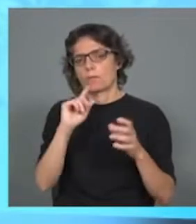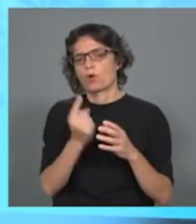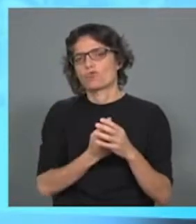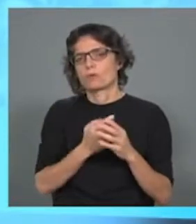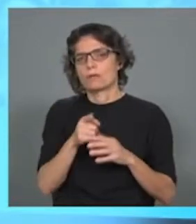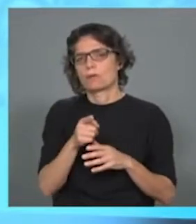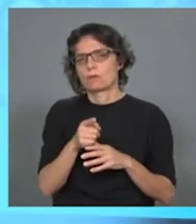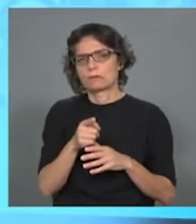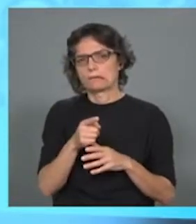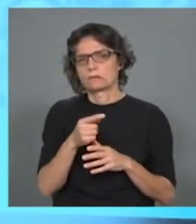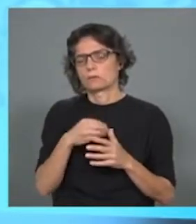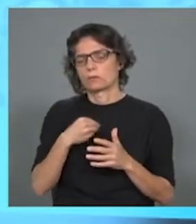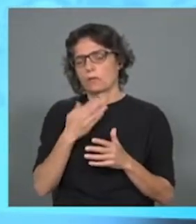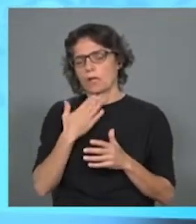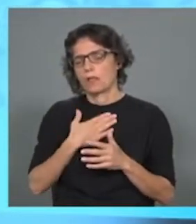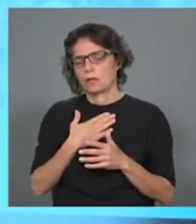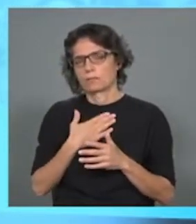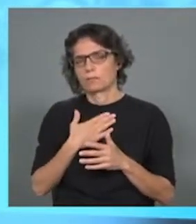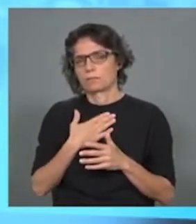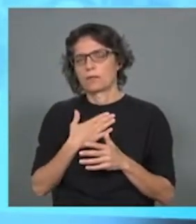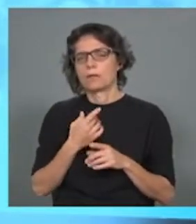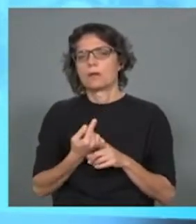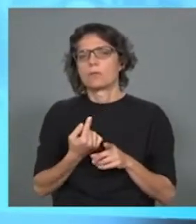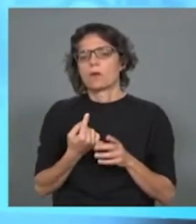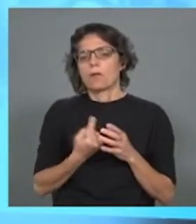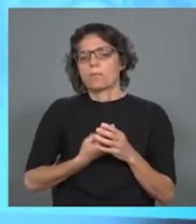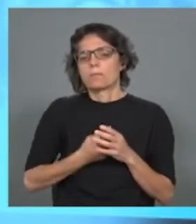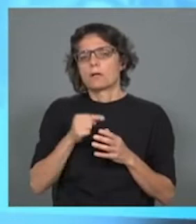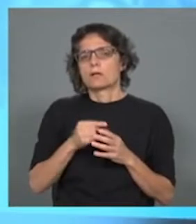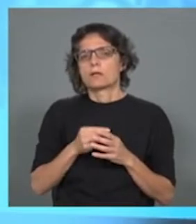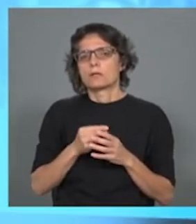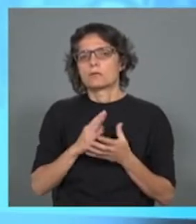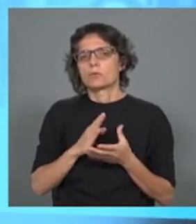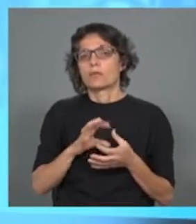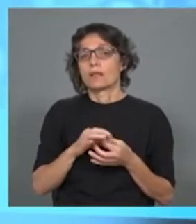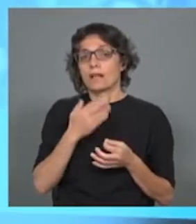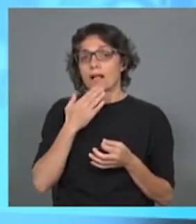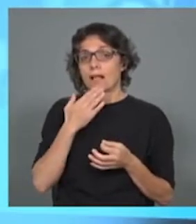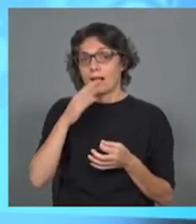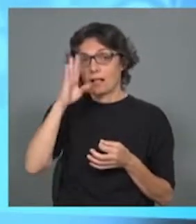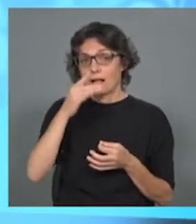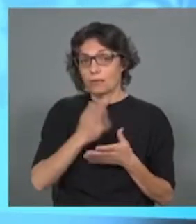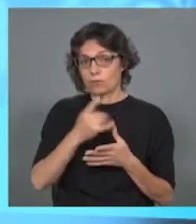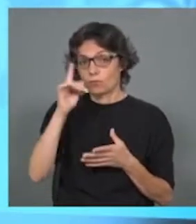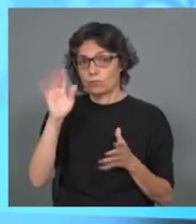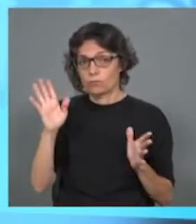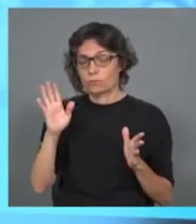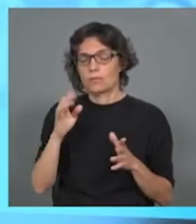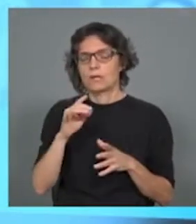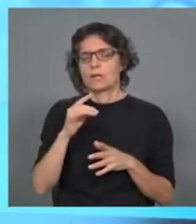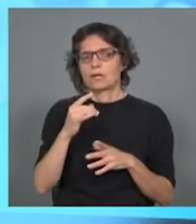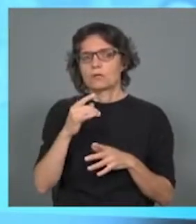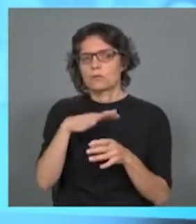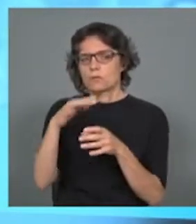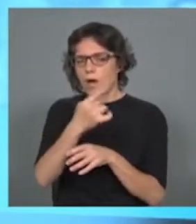preocupantes, até porque a solidão não é um tema só da idade, tem a ver com situações muito pessoais